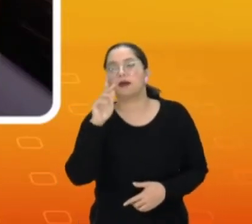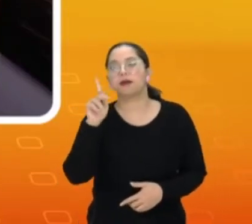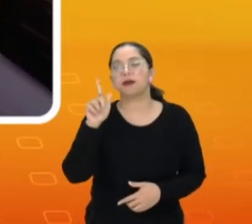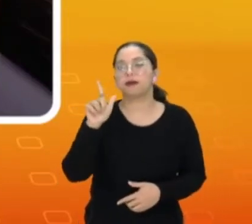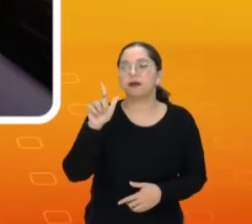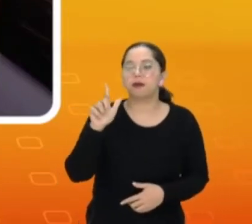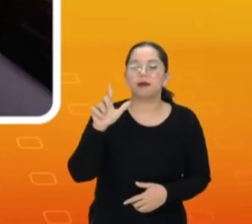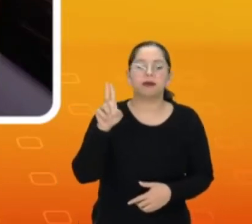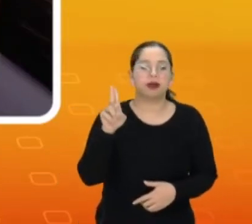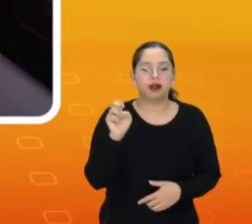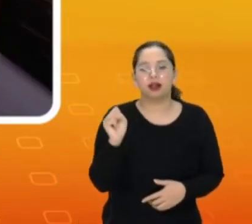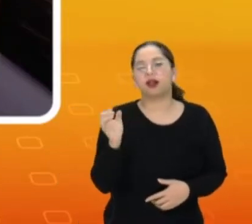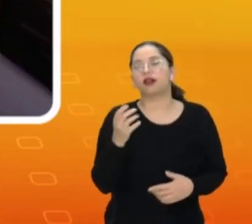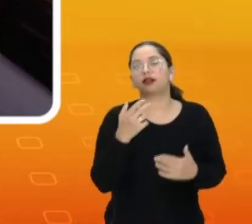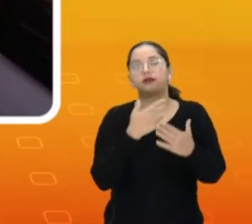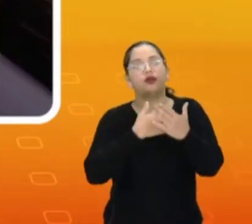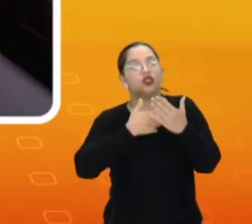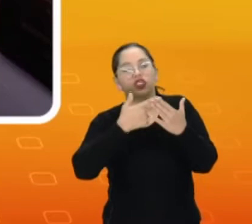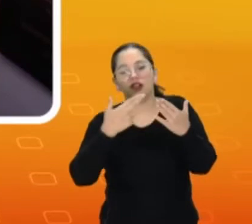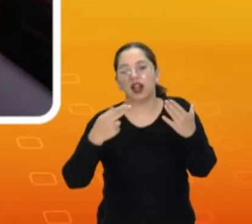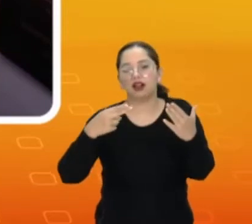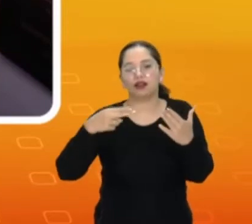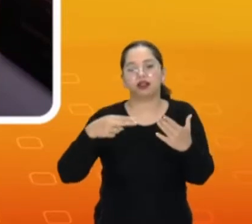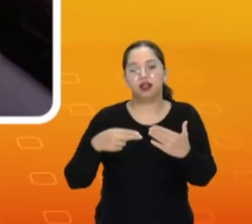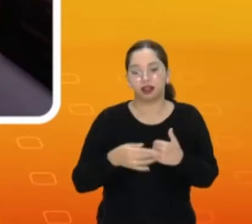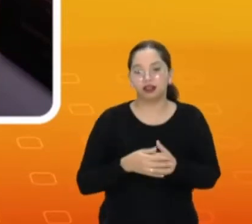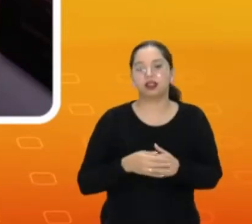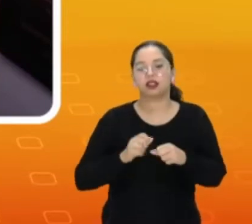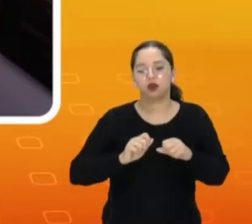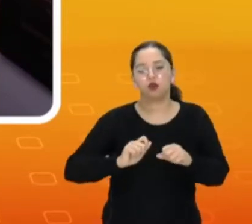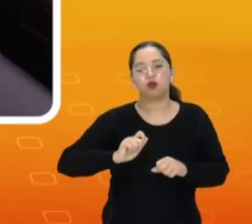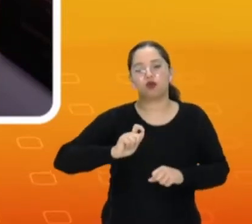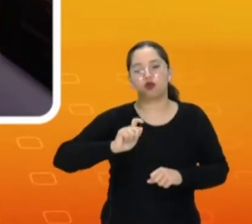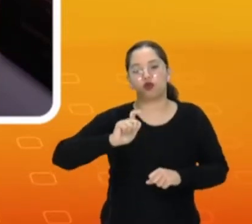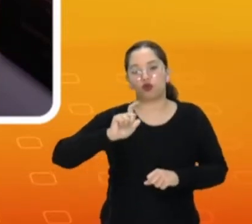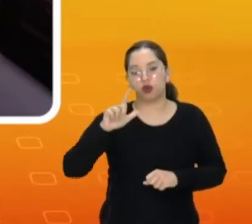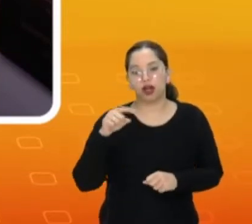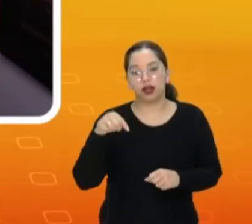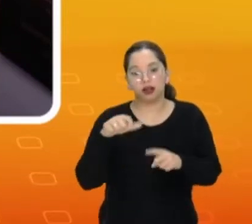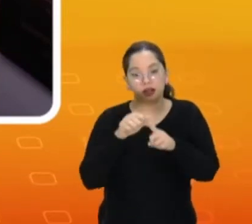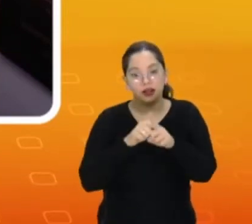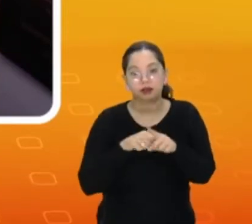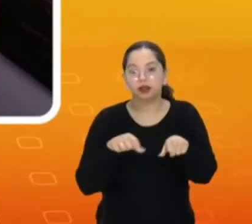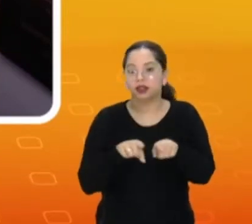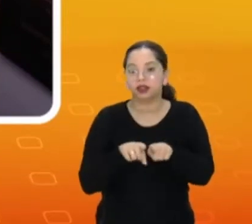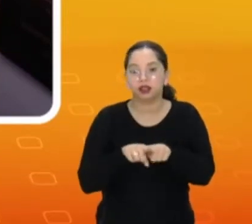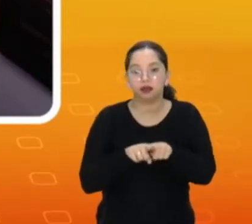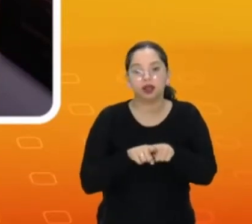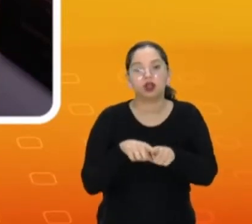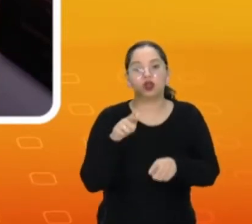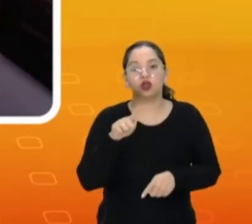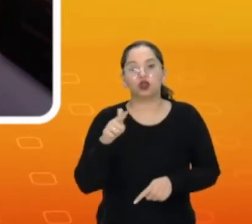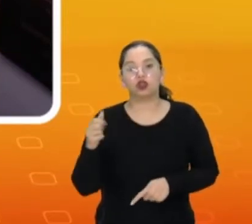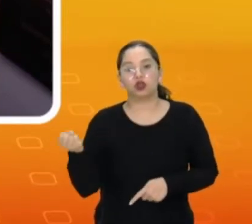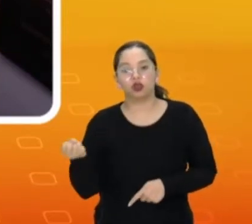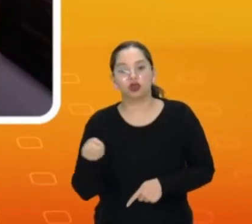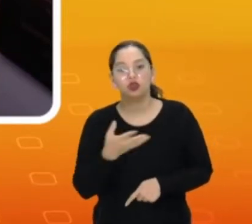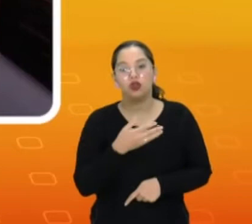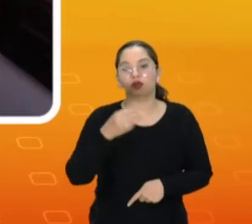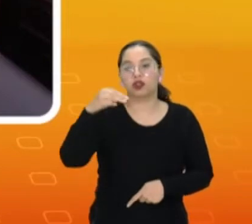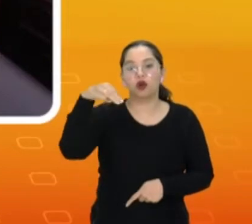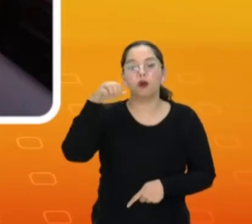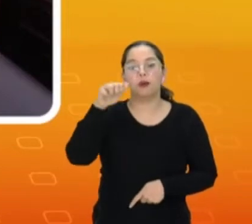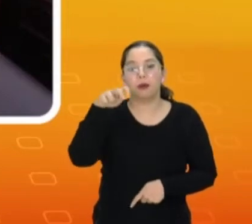do grupo vai acontecer BS os dois né nesse mês a gente já vai ter tá em todas as mídias aí o lançamento da rede ver o Max